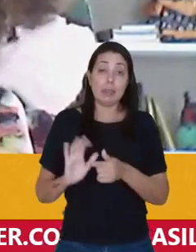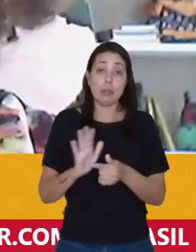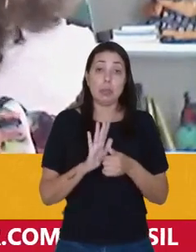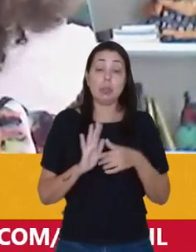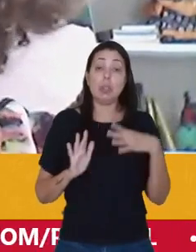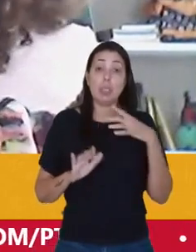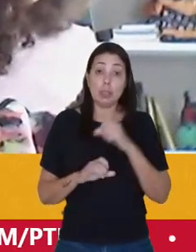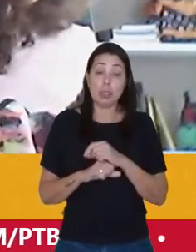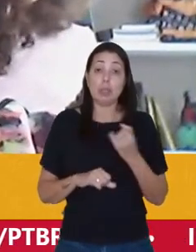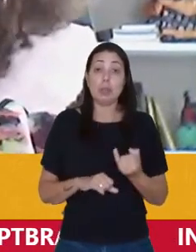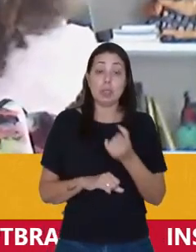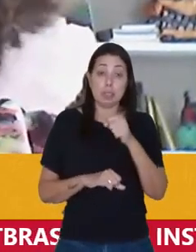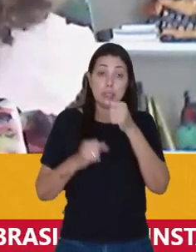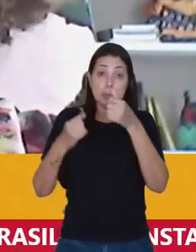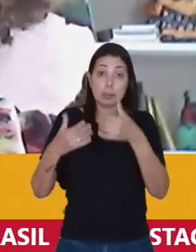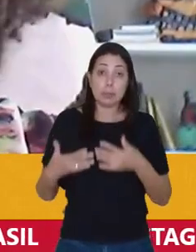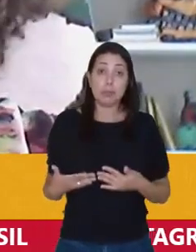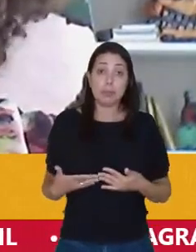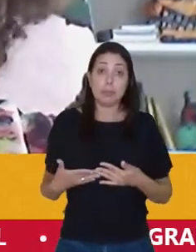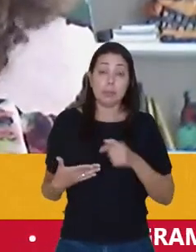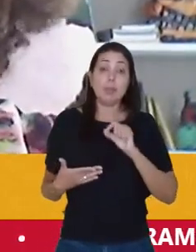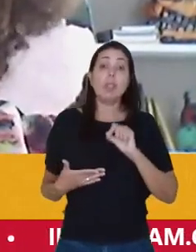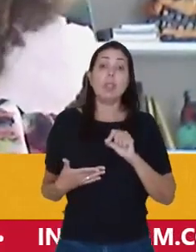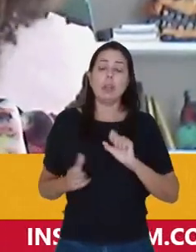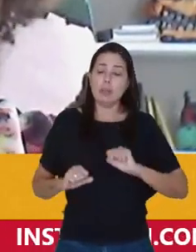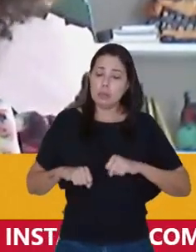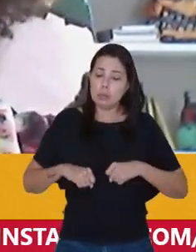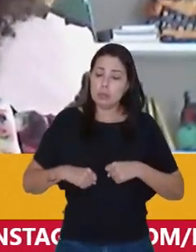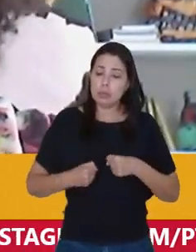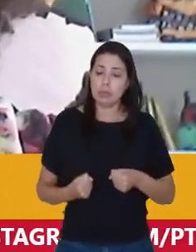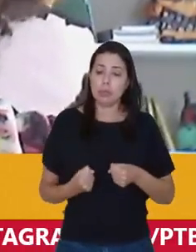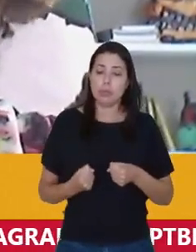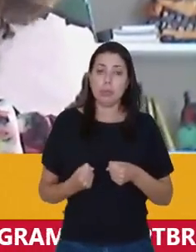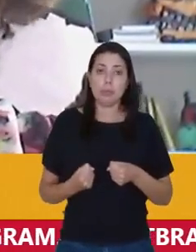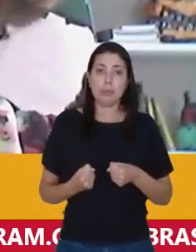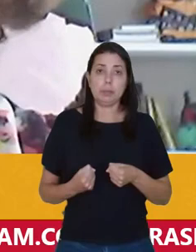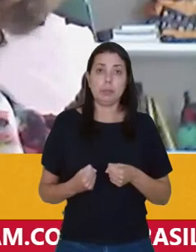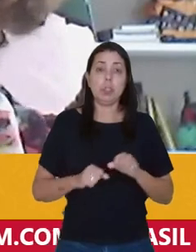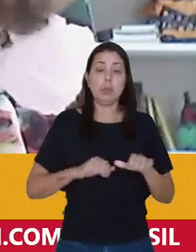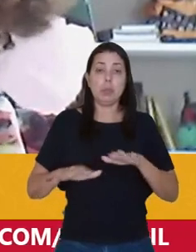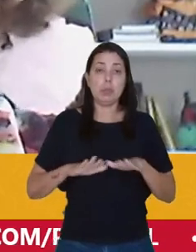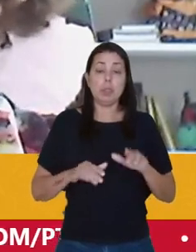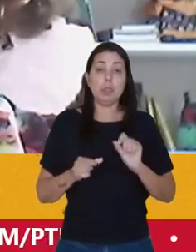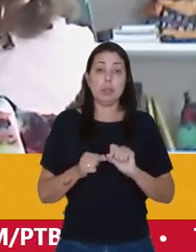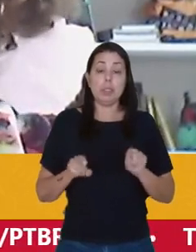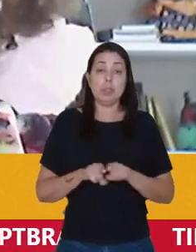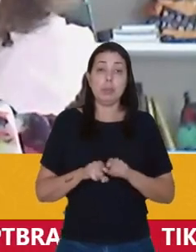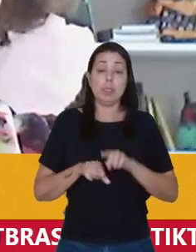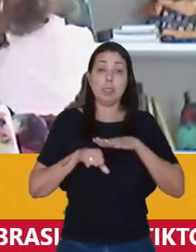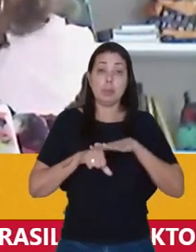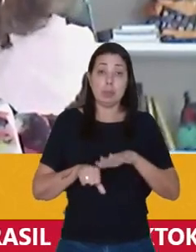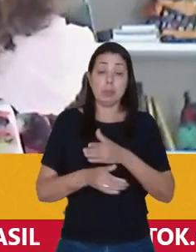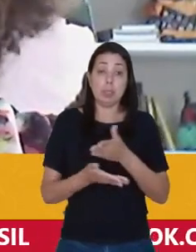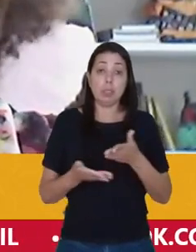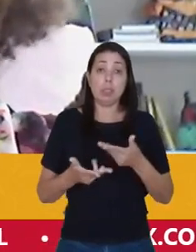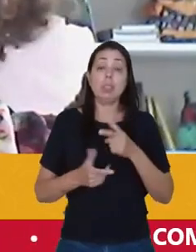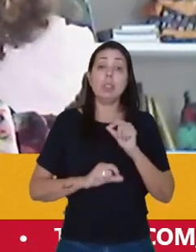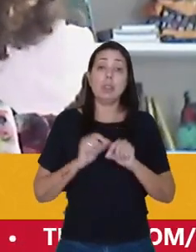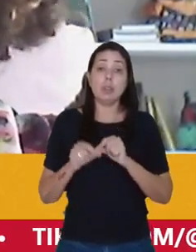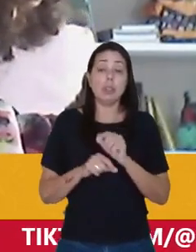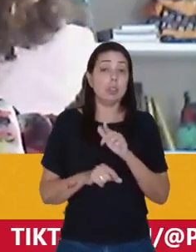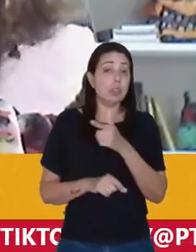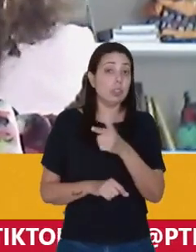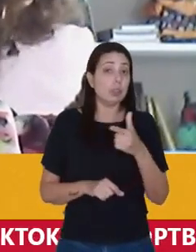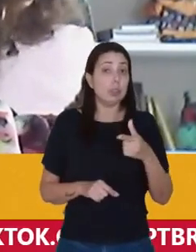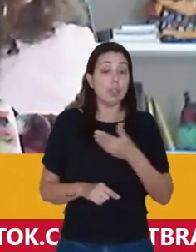que eu acho muito importante dizer, que é o esforço que os movimentos têm feito nessa pandemia em função de não